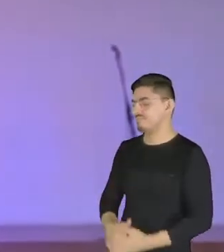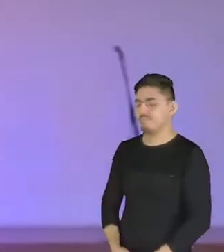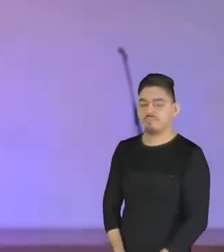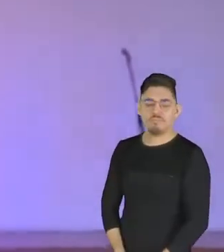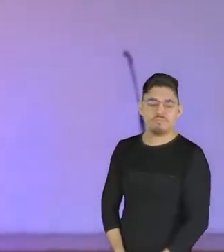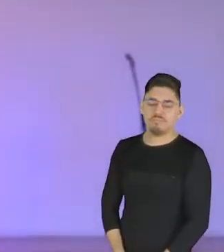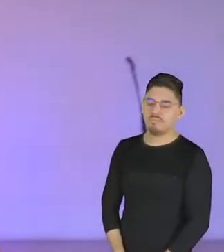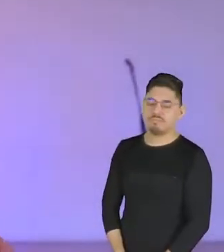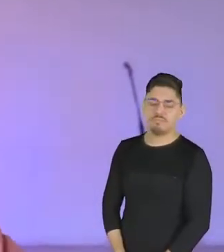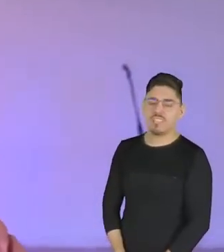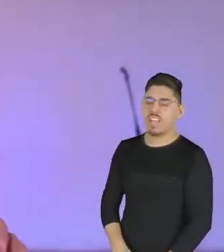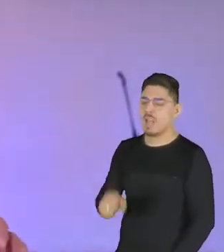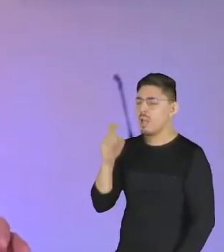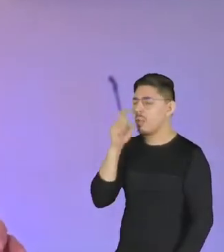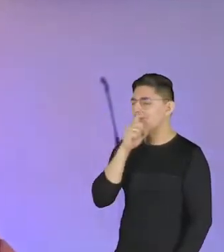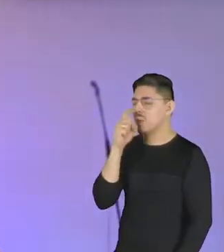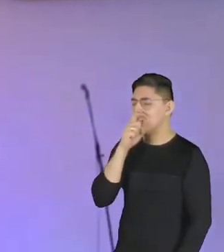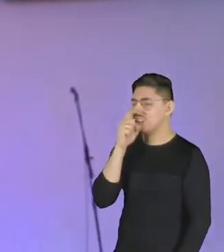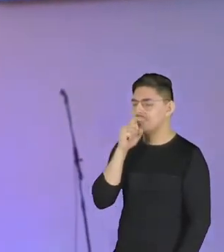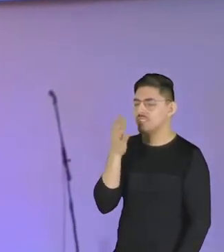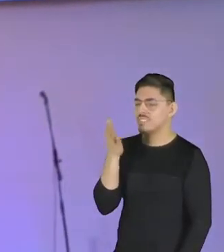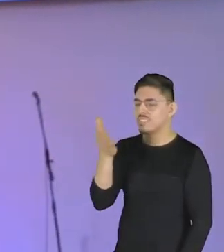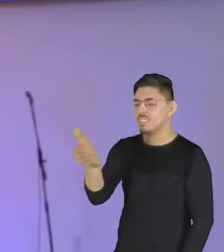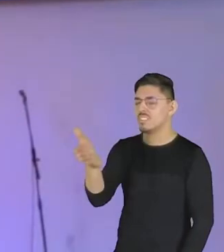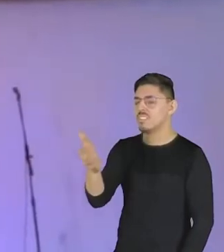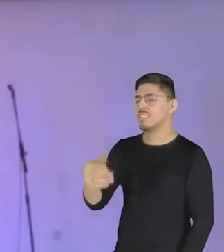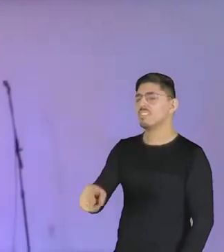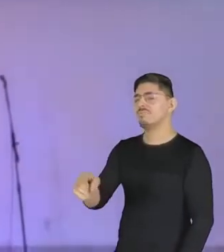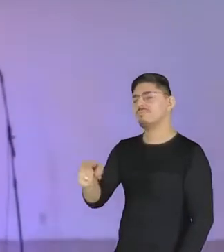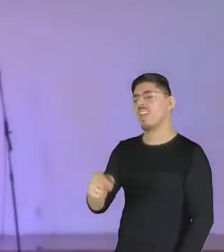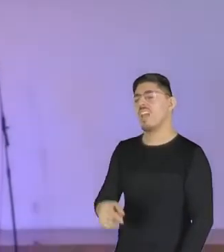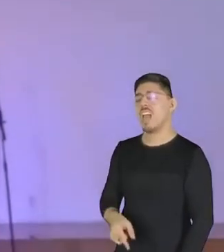ilusão, mentiram ao seu jovem